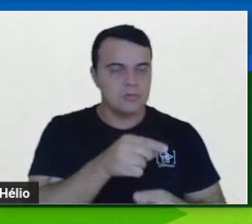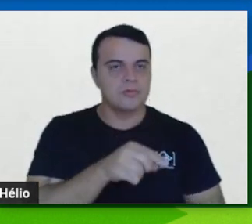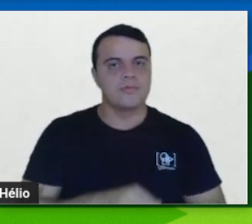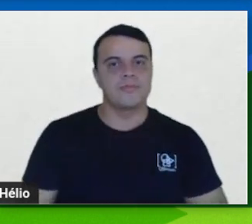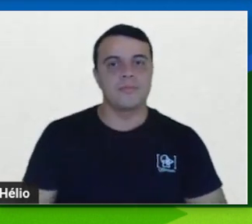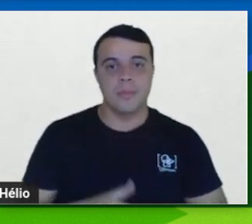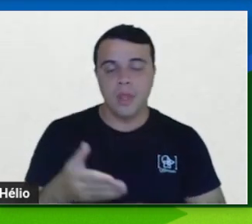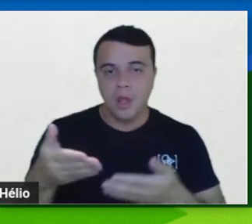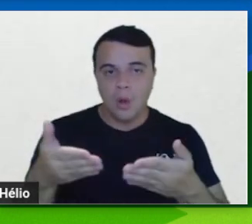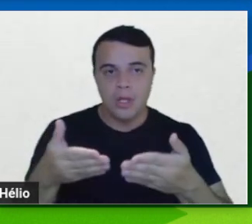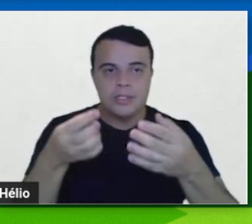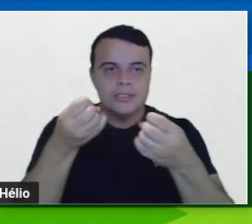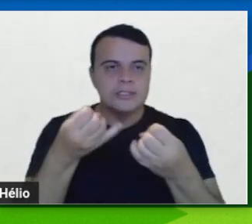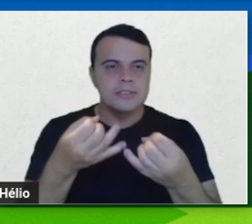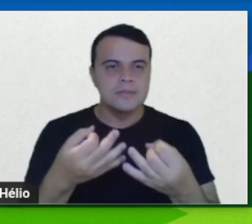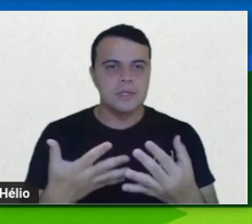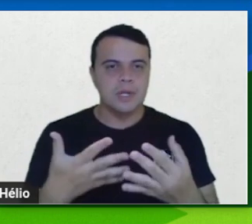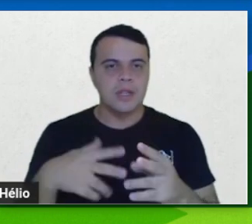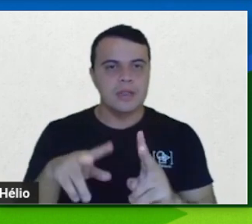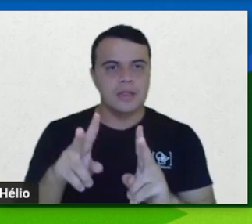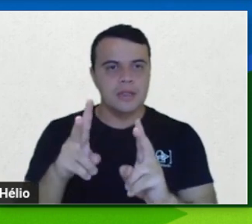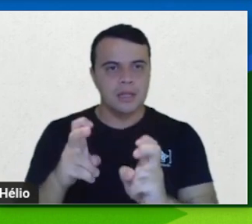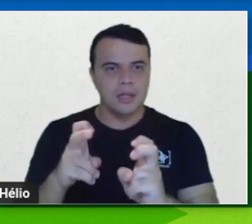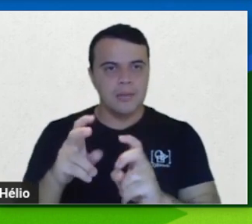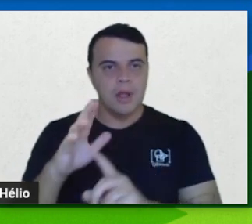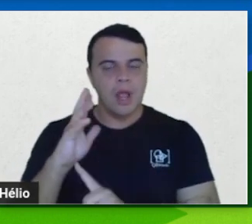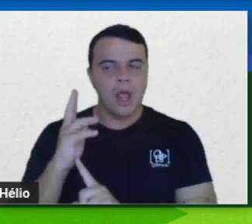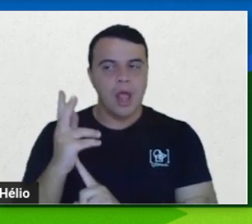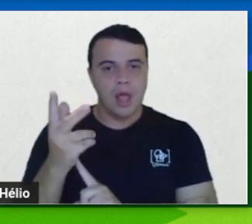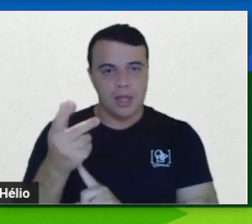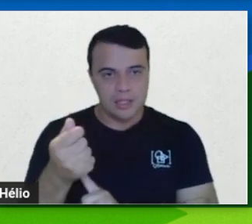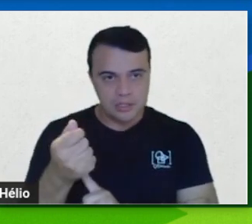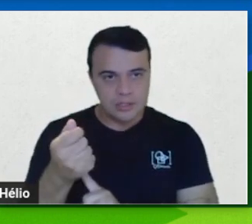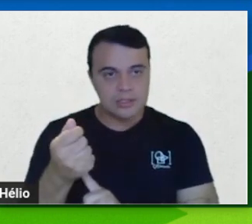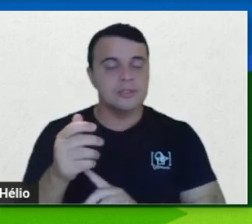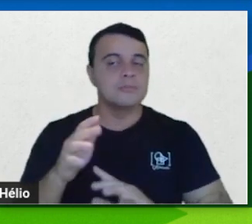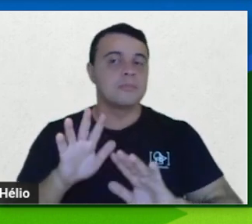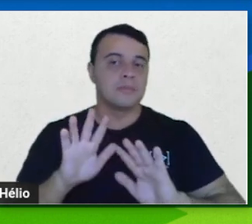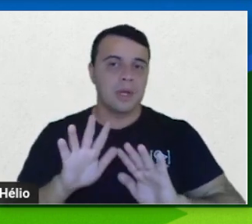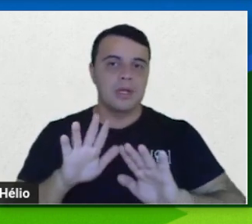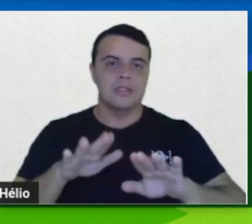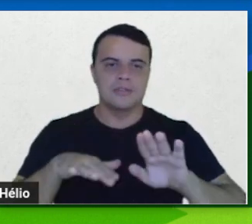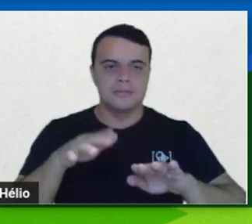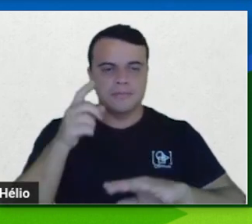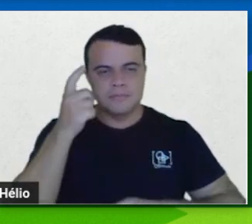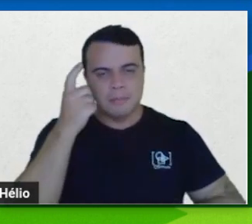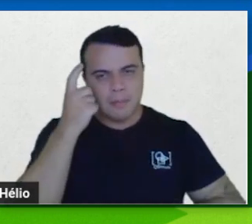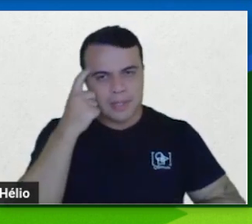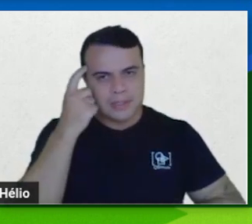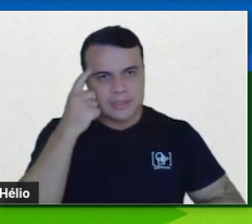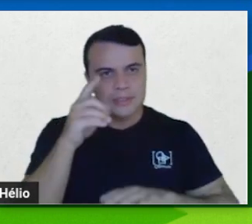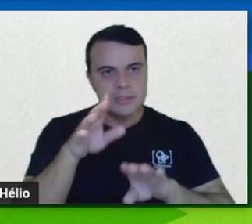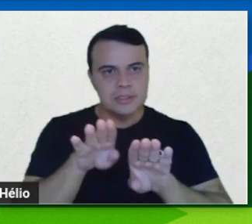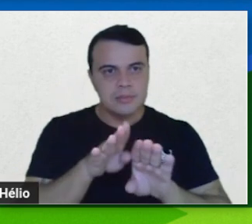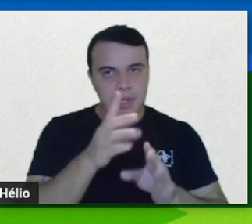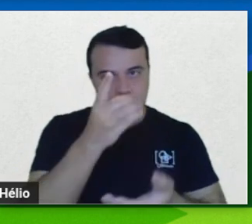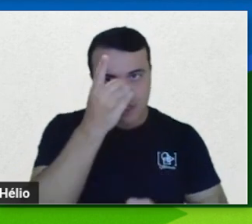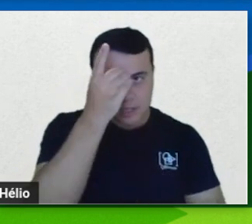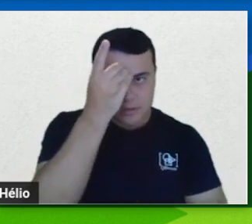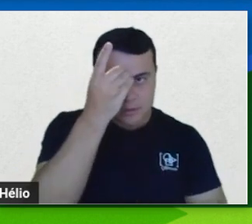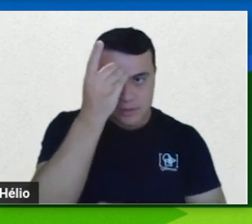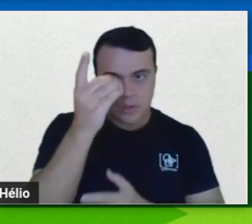Aqui nós vamos falar um pouquinho mais voltado para artes, mas a gente pensar na